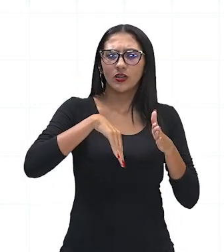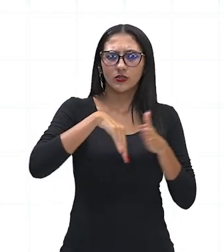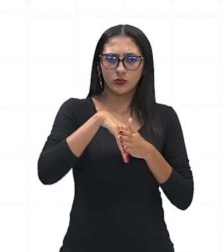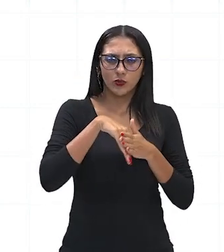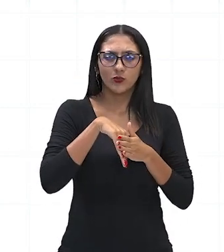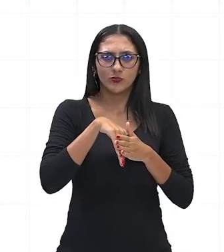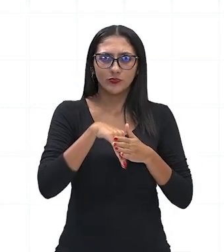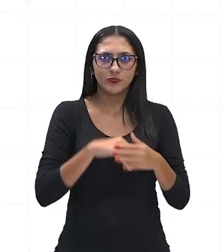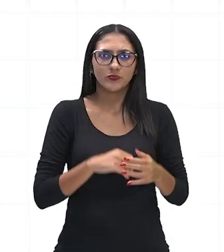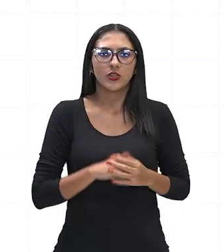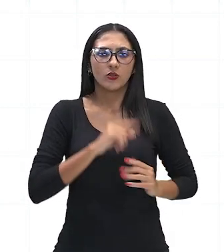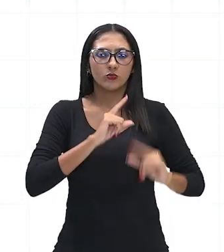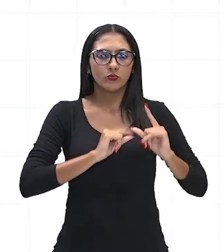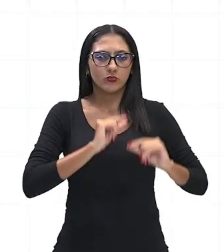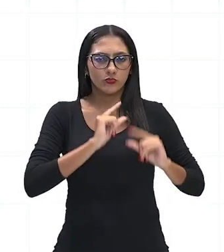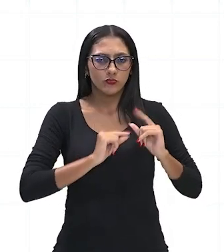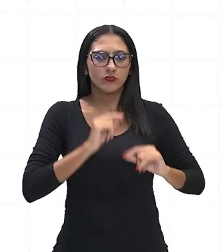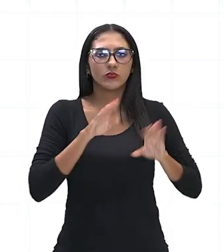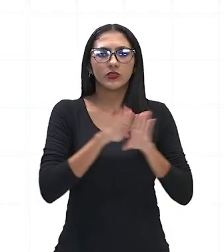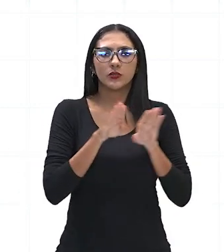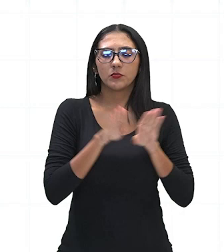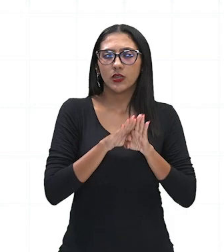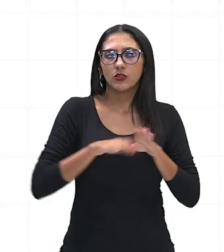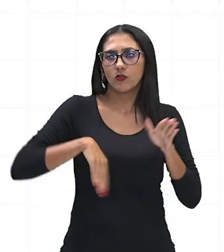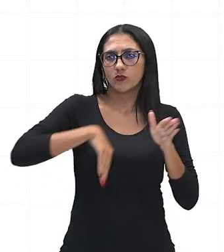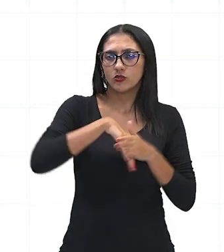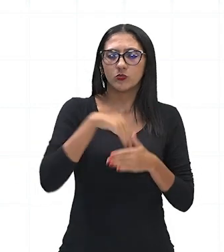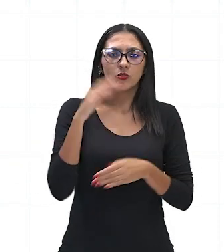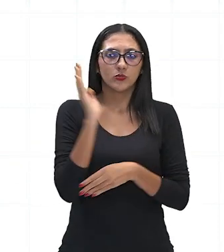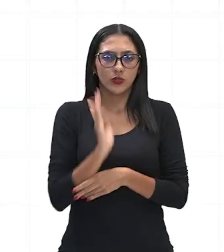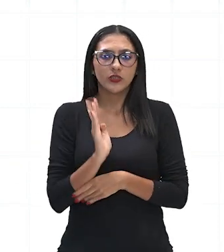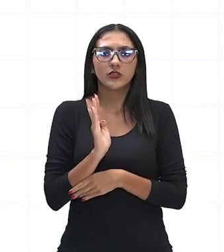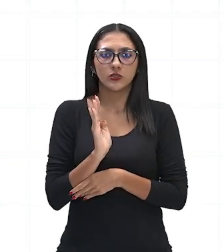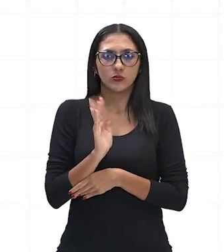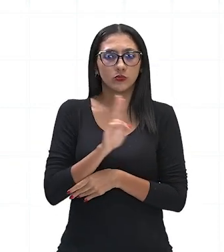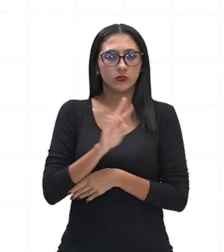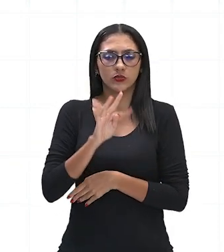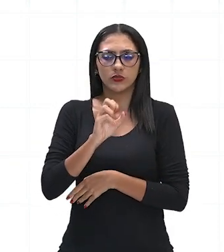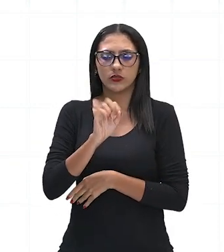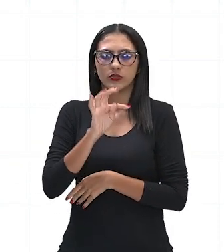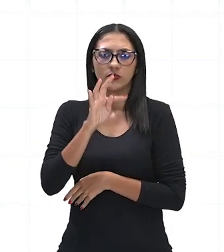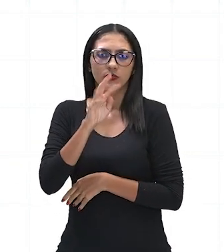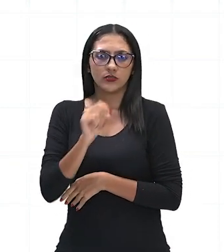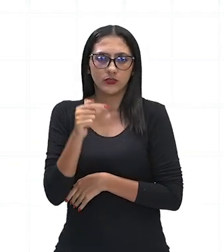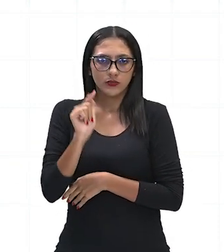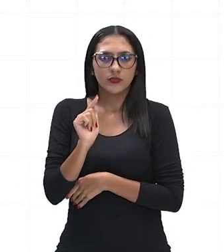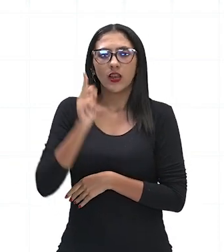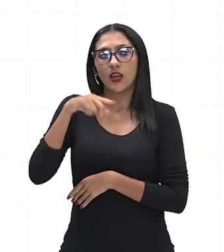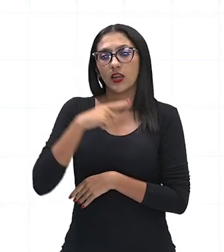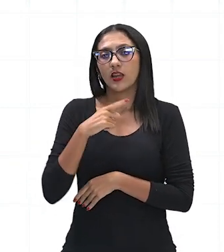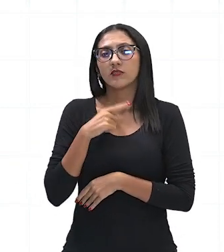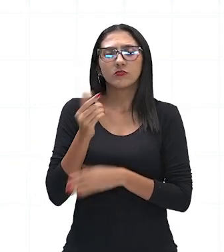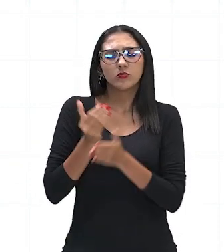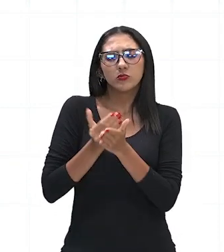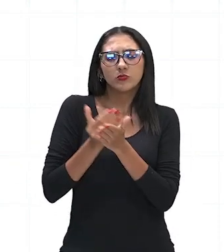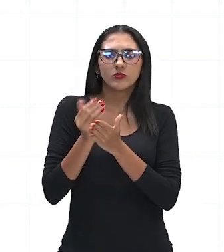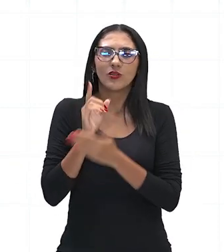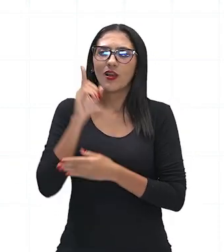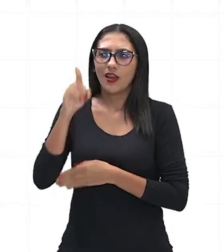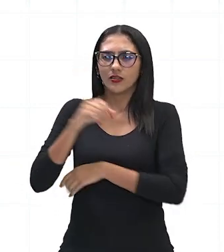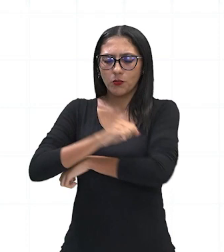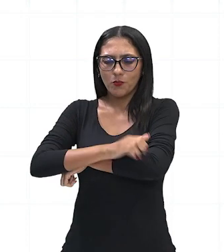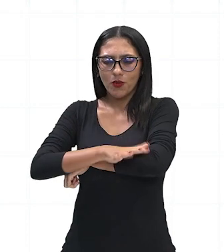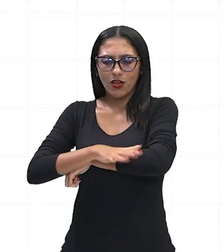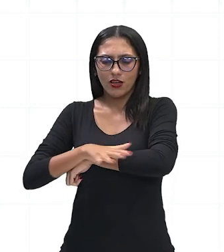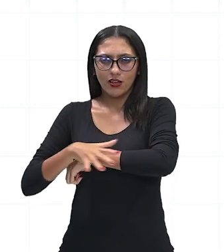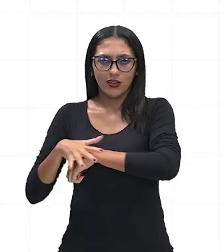Otávio de Moraes, o Tatá, foi ele que foi o precursor dessa modalidade ali na praia de Copacabana, no Rio